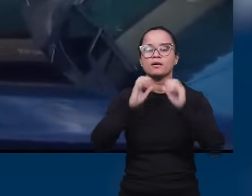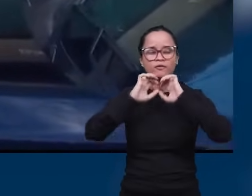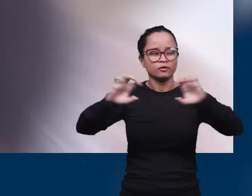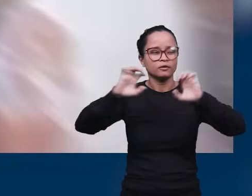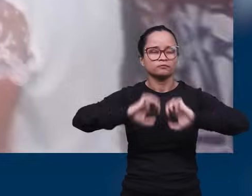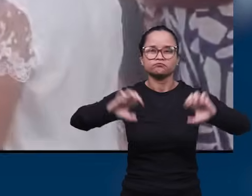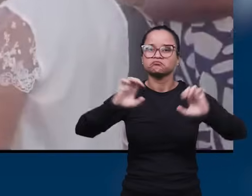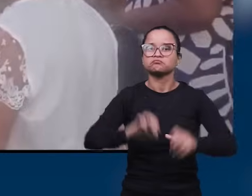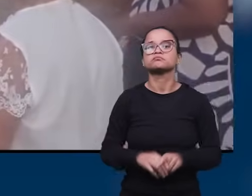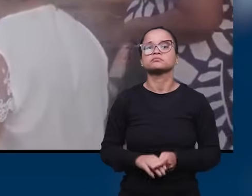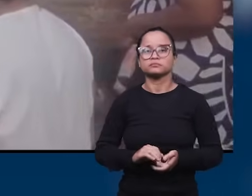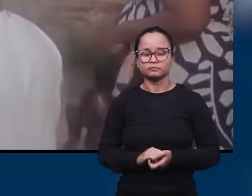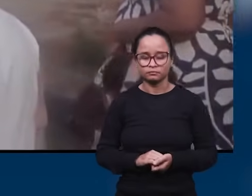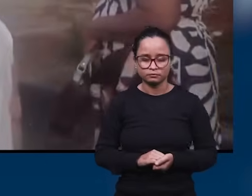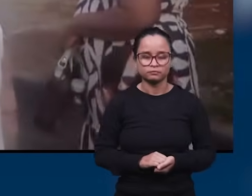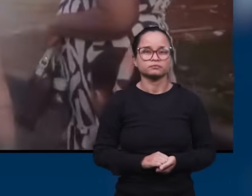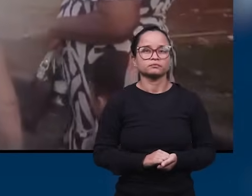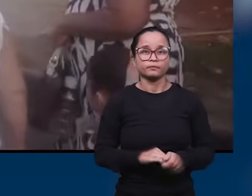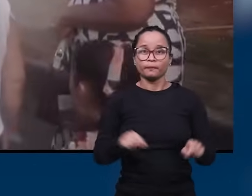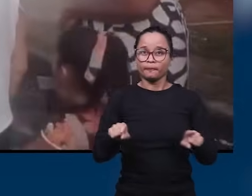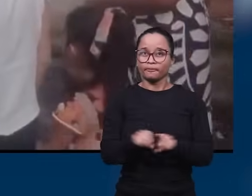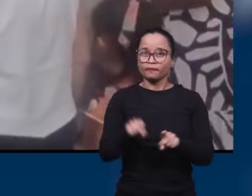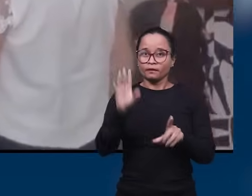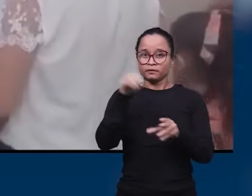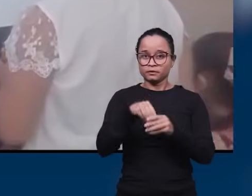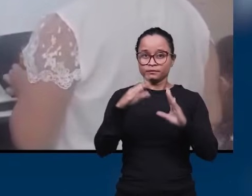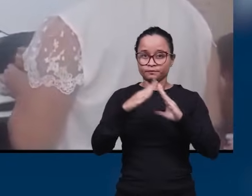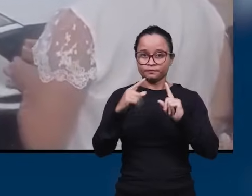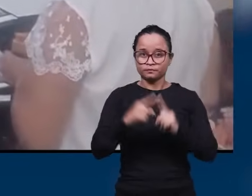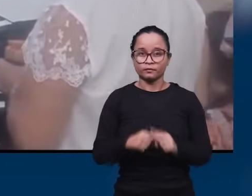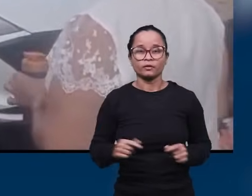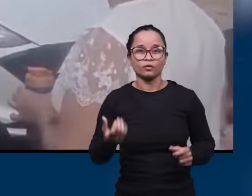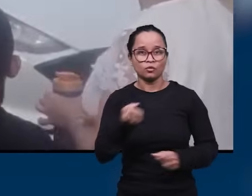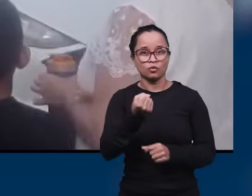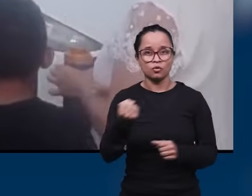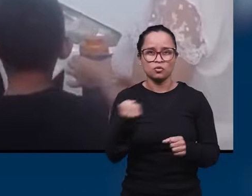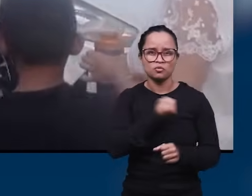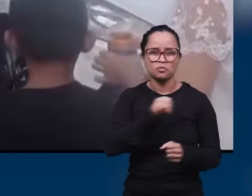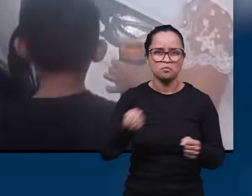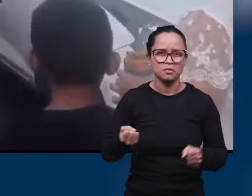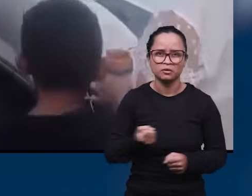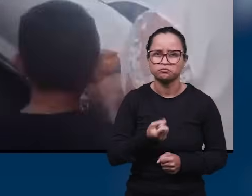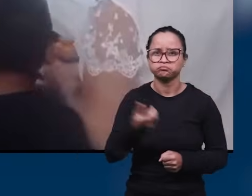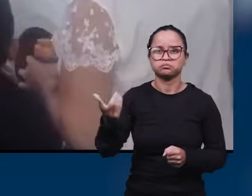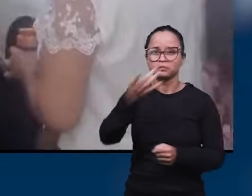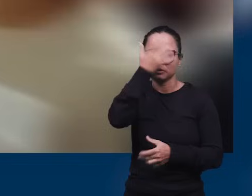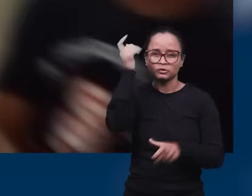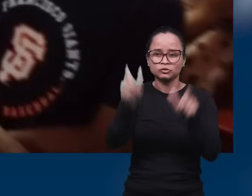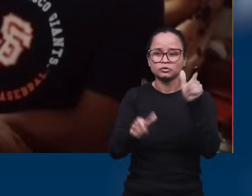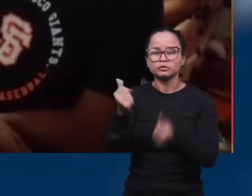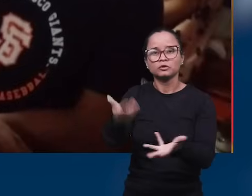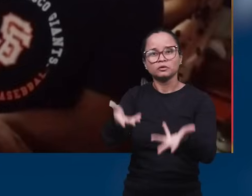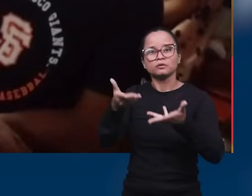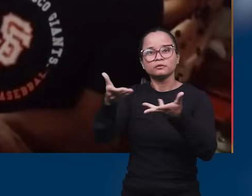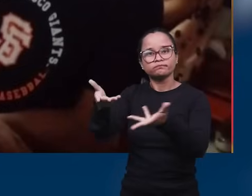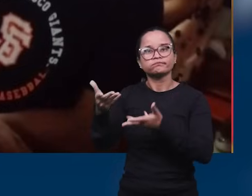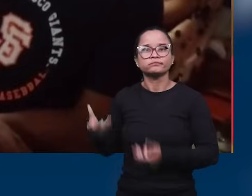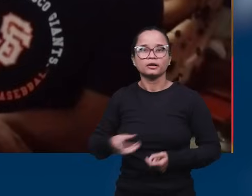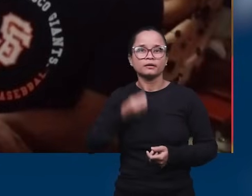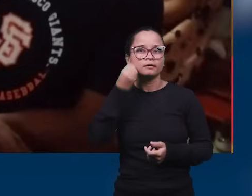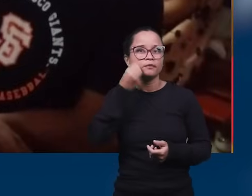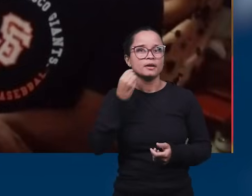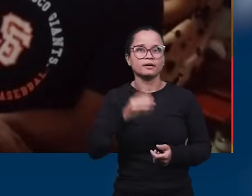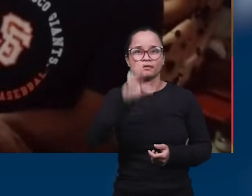evangelizaram e na igreja se reuniram um grande número de pessoas e convidados onde ali tiveram uma